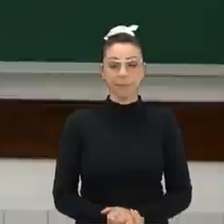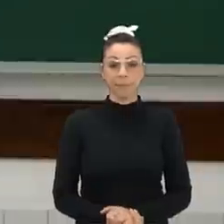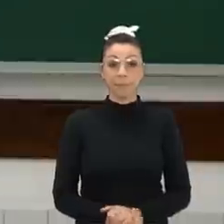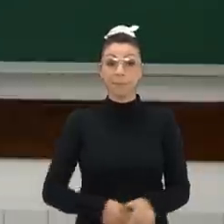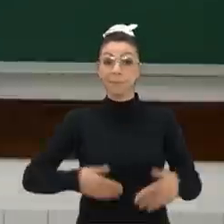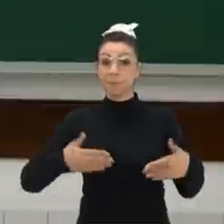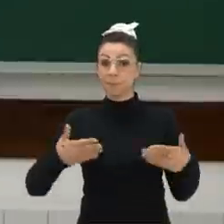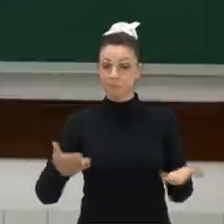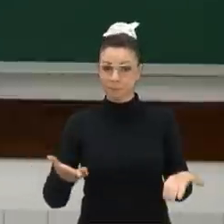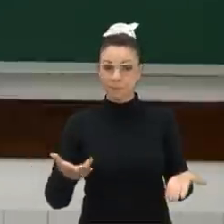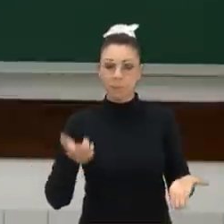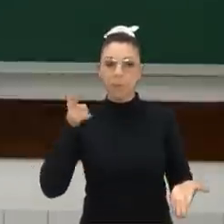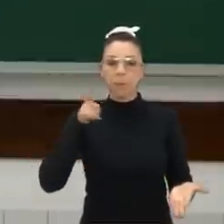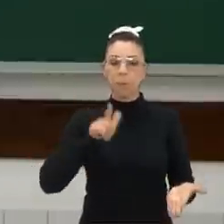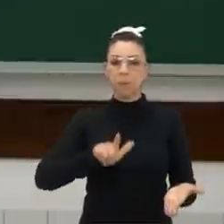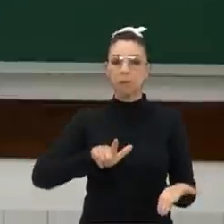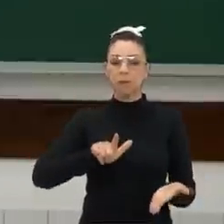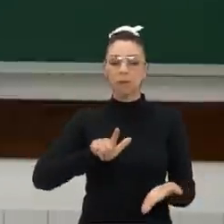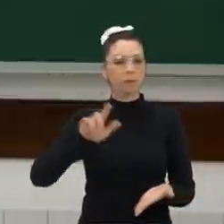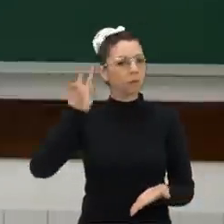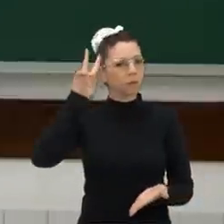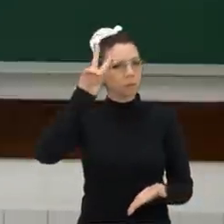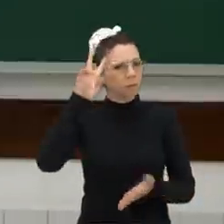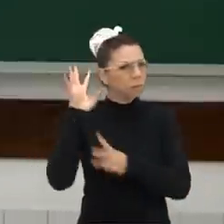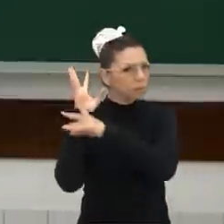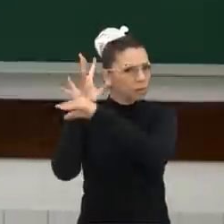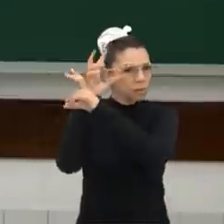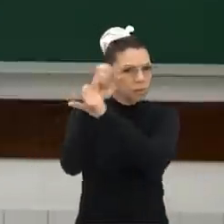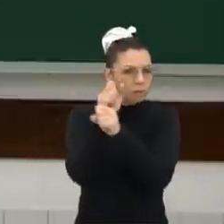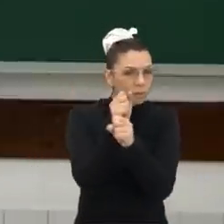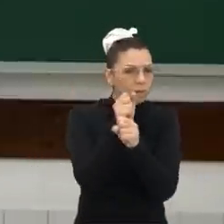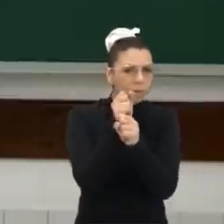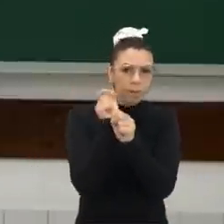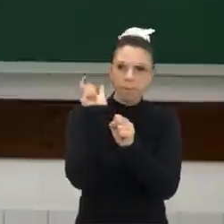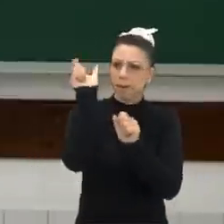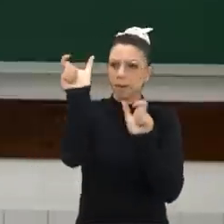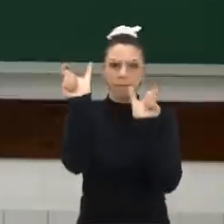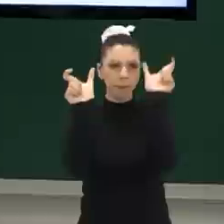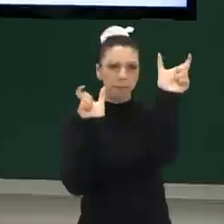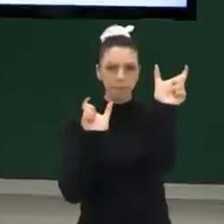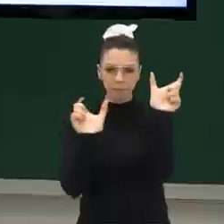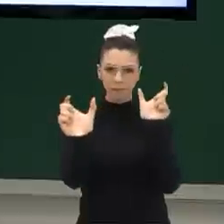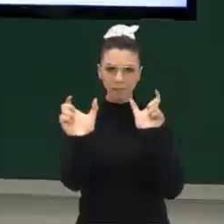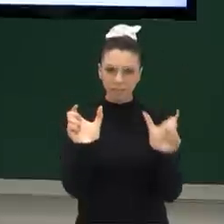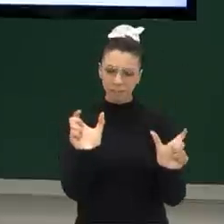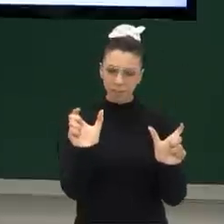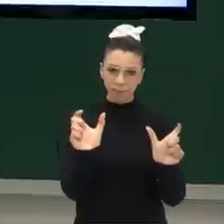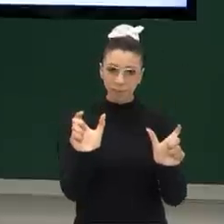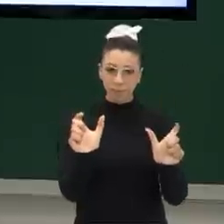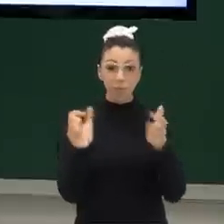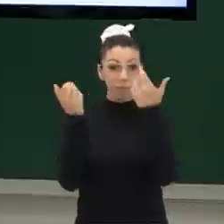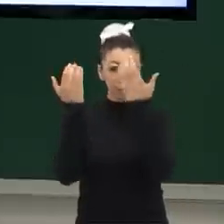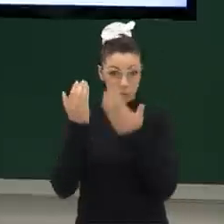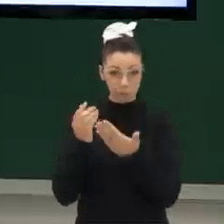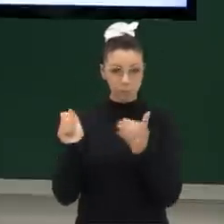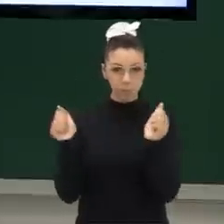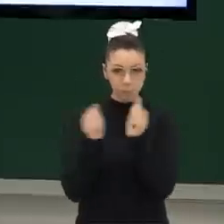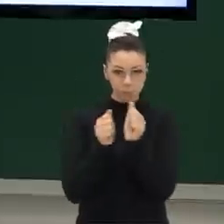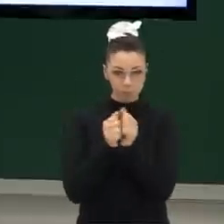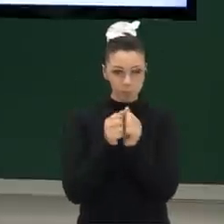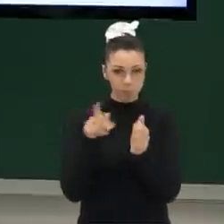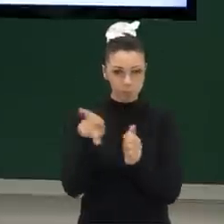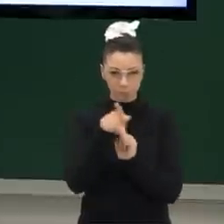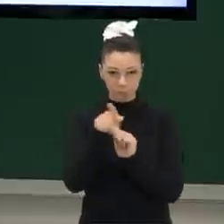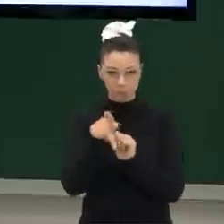E aí, você conseguiu lembrar de todas essas palavrinhas? Vamos conferir agora junto com a teacher?